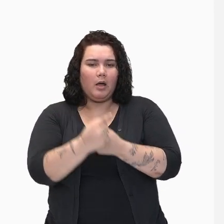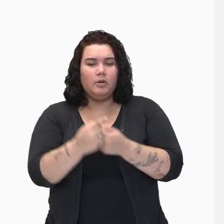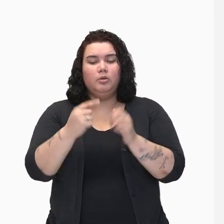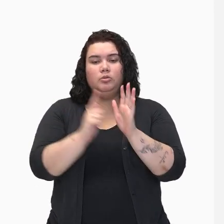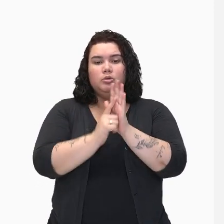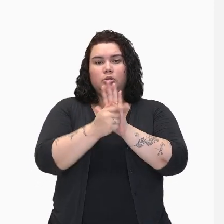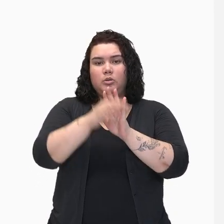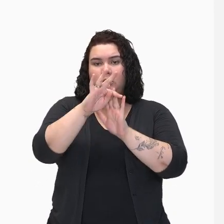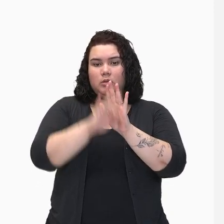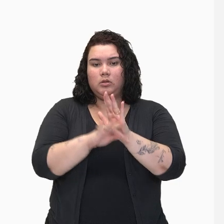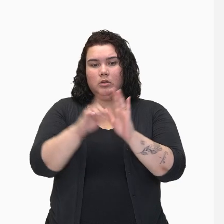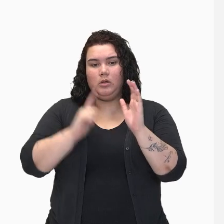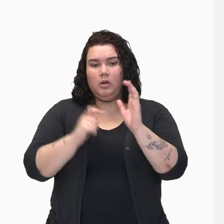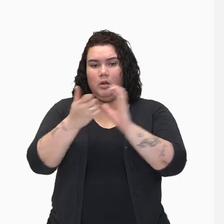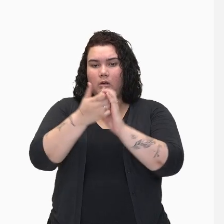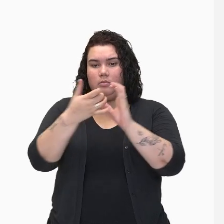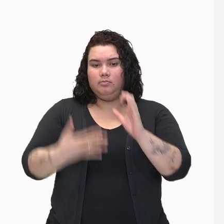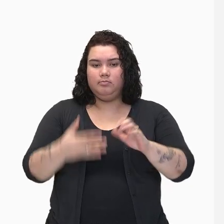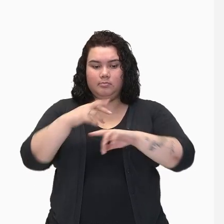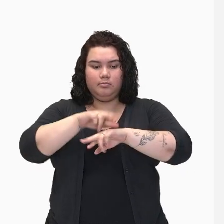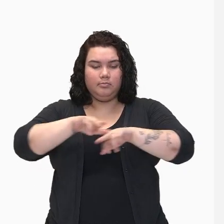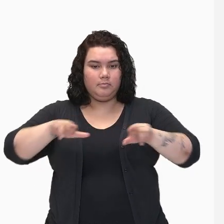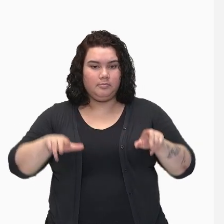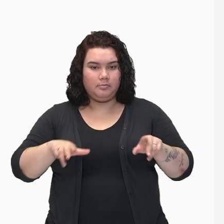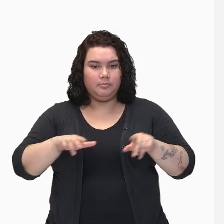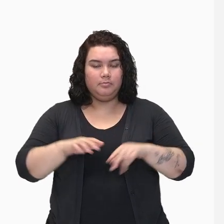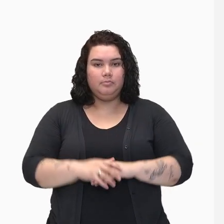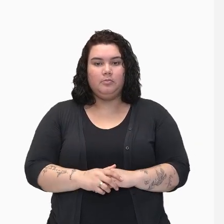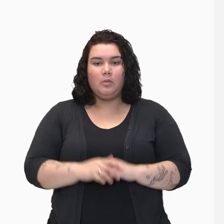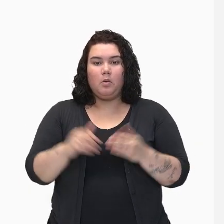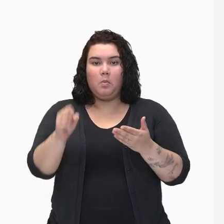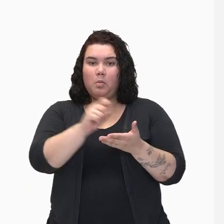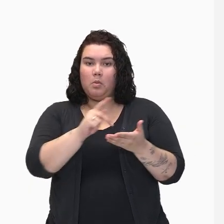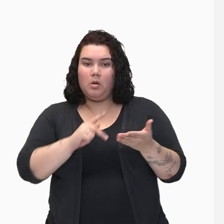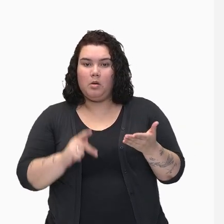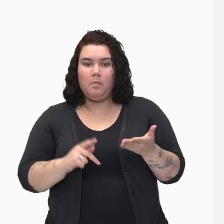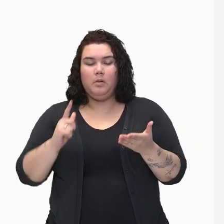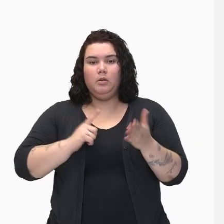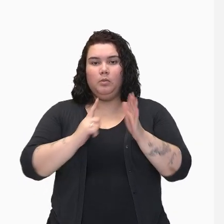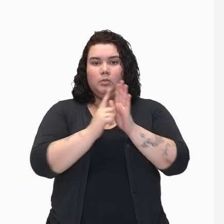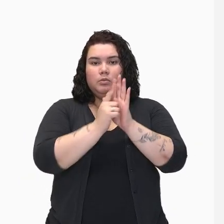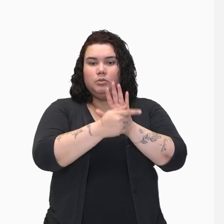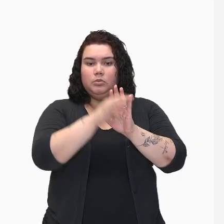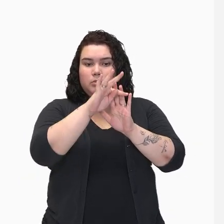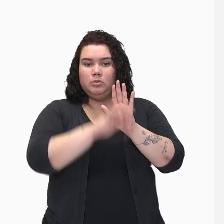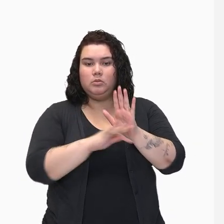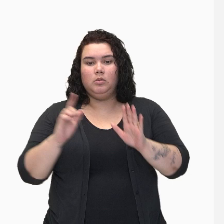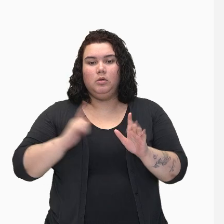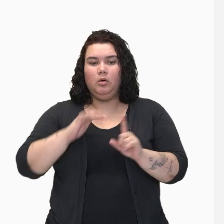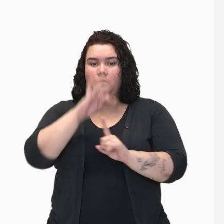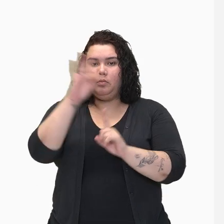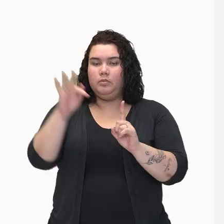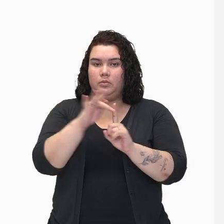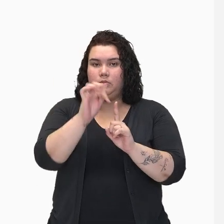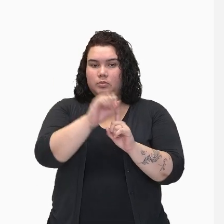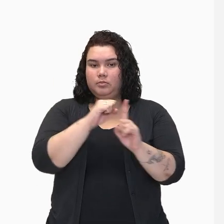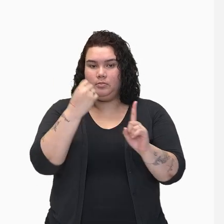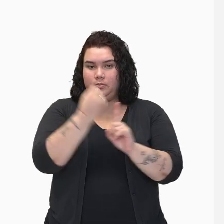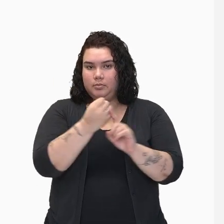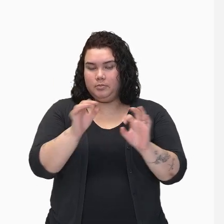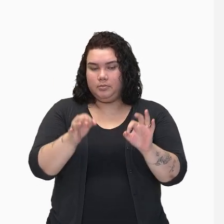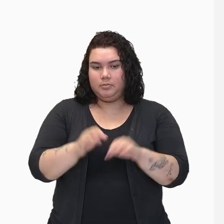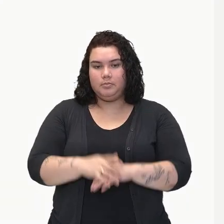apresentam características diferentes. No caso do poema, sendo um gênero textual, ele tem uma função social.